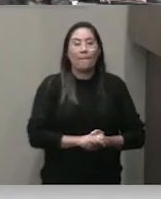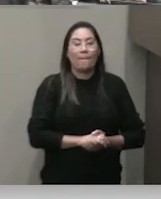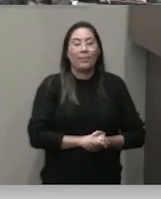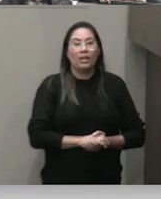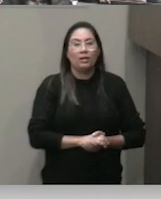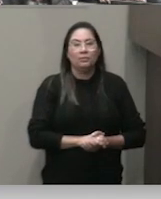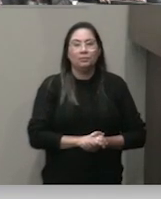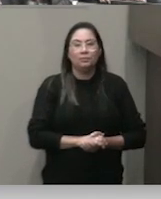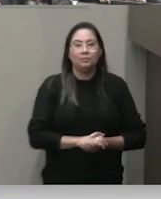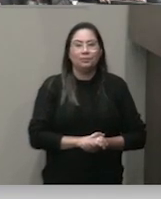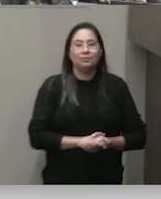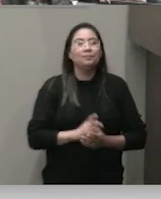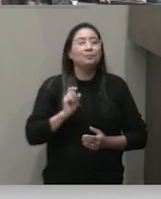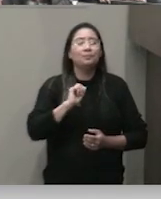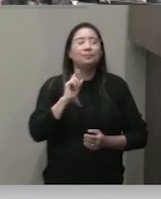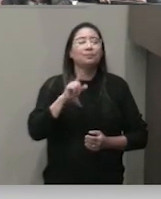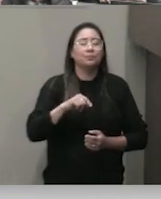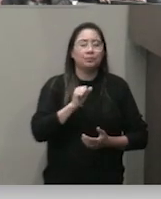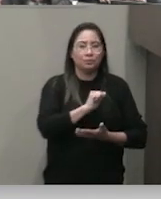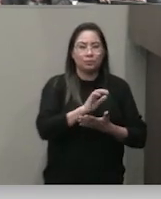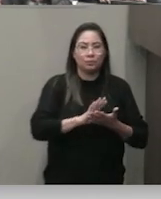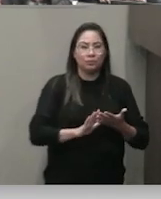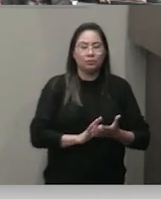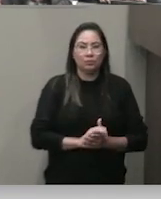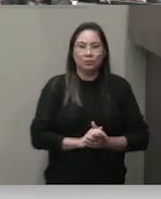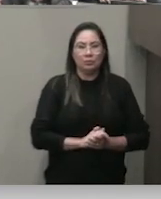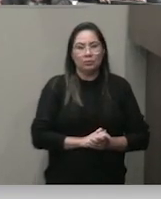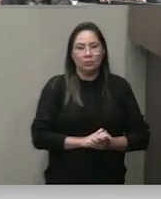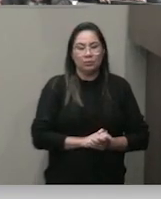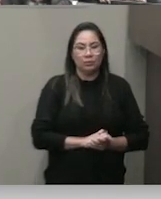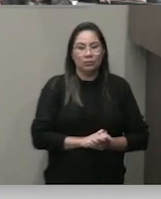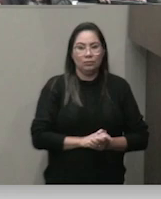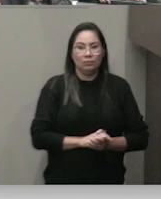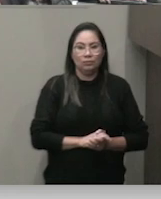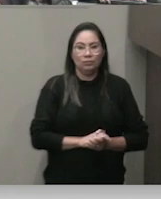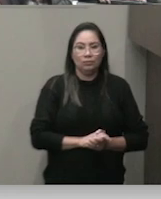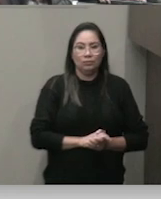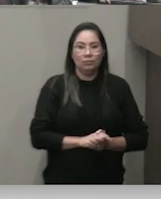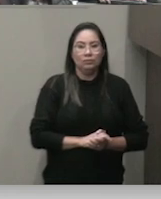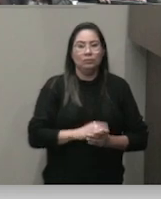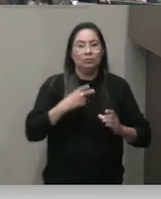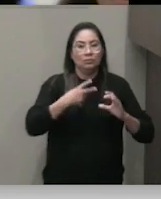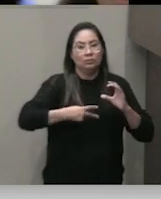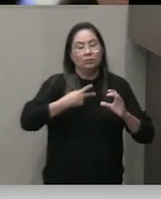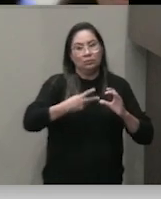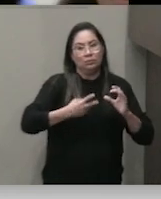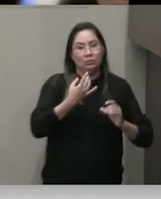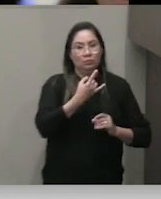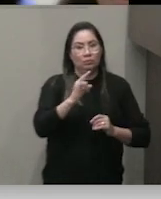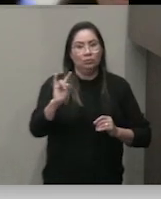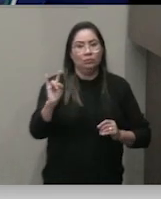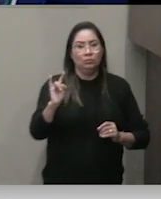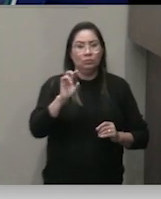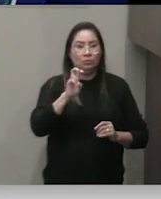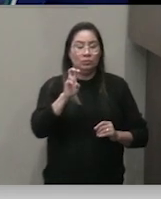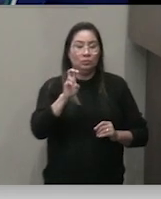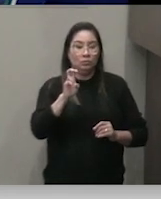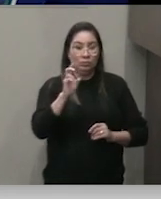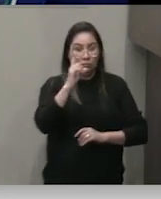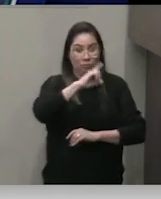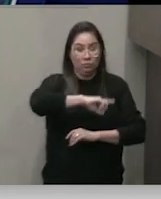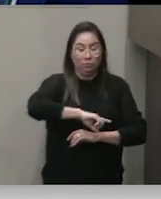E do que trata-se essa atividade, senhores? A Casa Legislativa, nos últimos 5